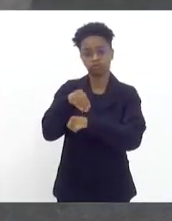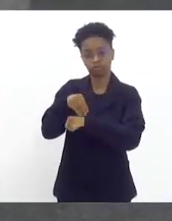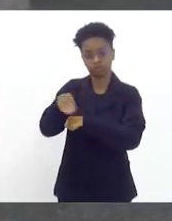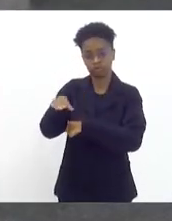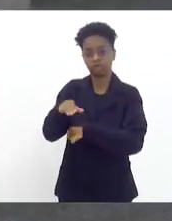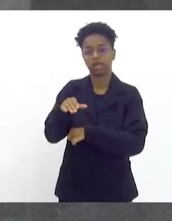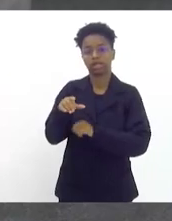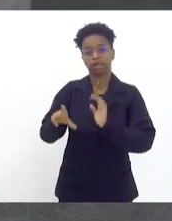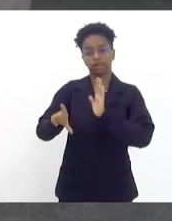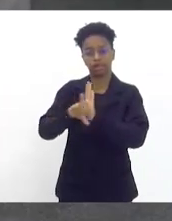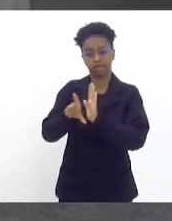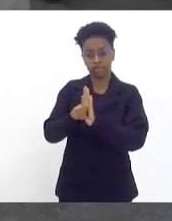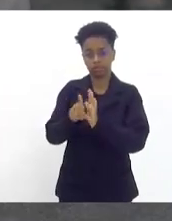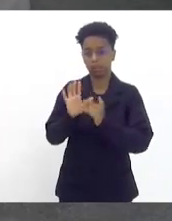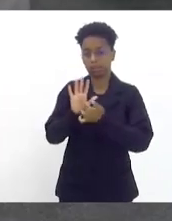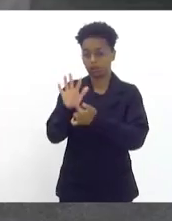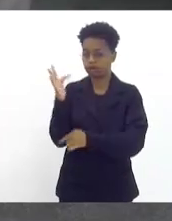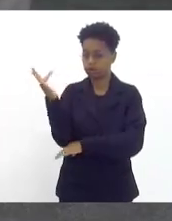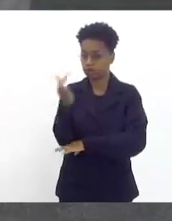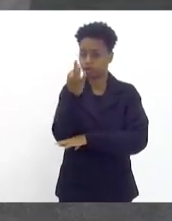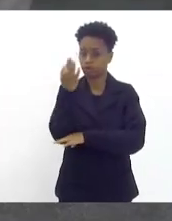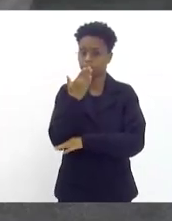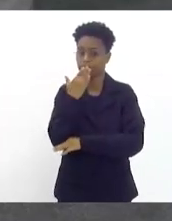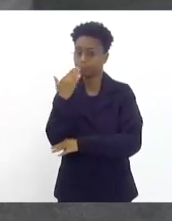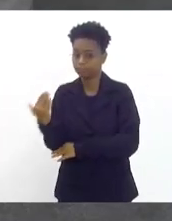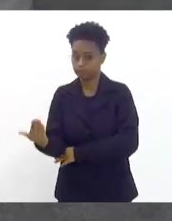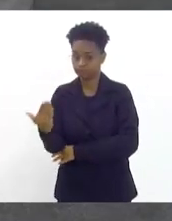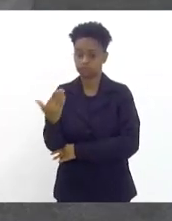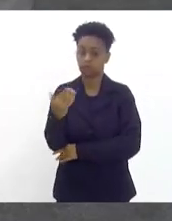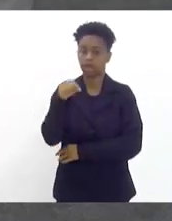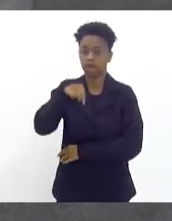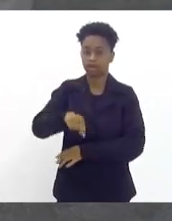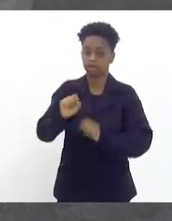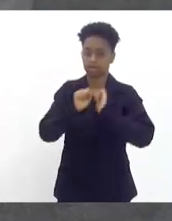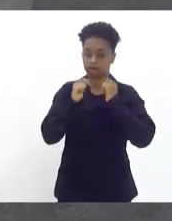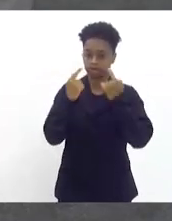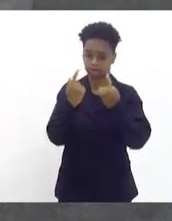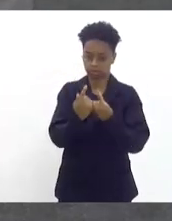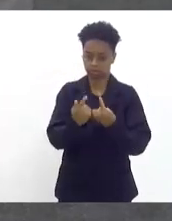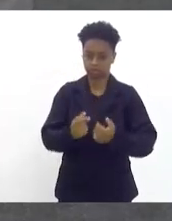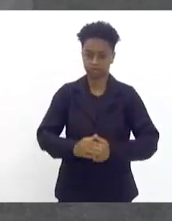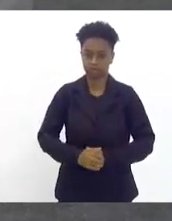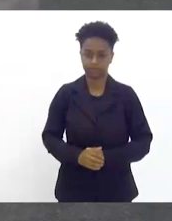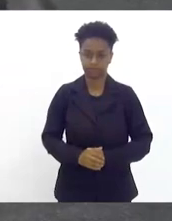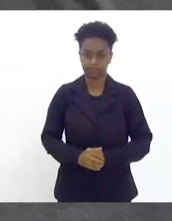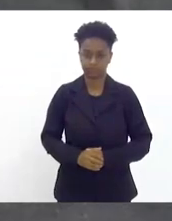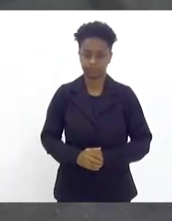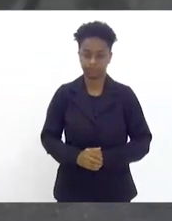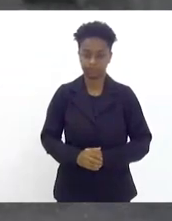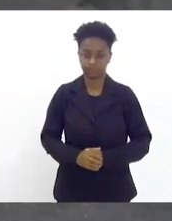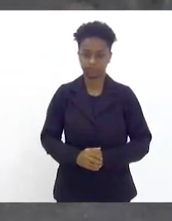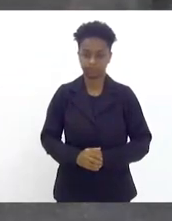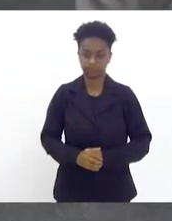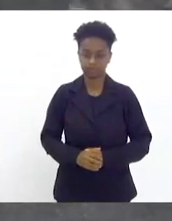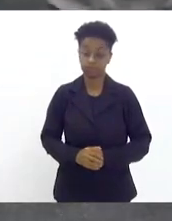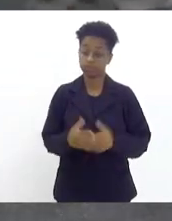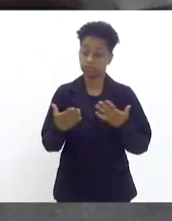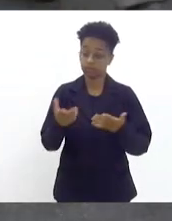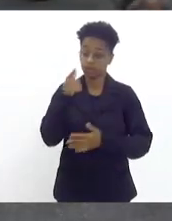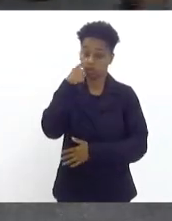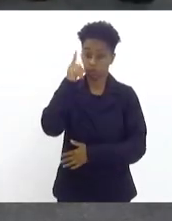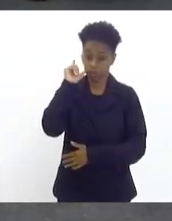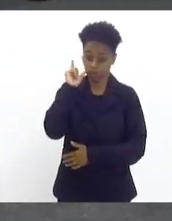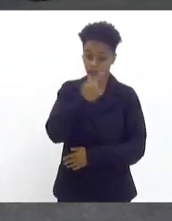Legislativa formalizando esse pedido aqui pela Assembleia Legislativa do Estado do Rio de Janeiro dinheiro e portanto ontem